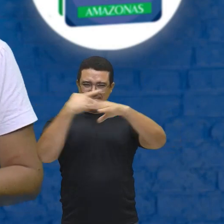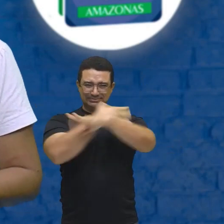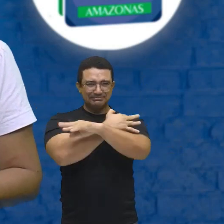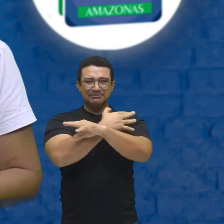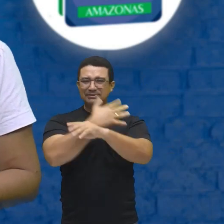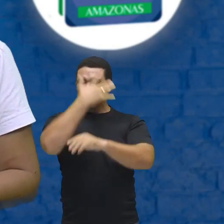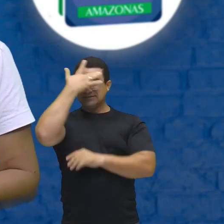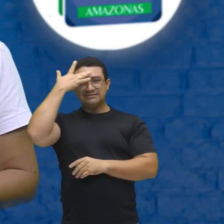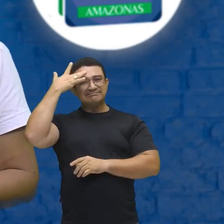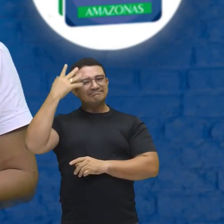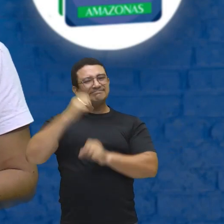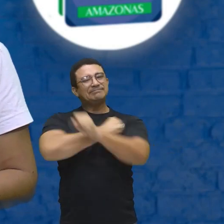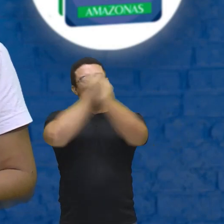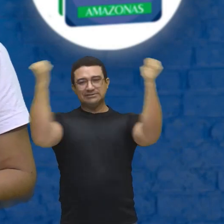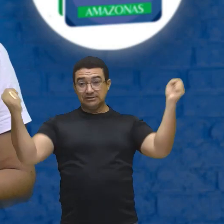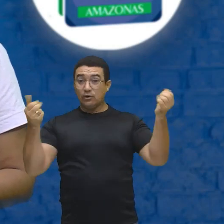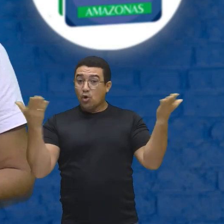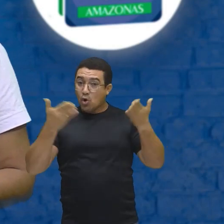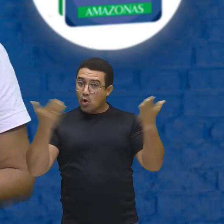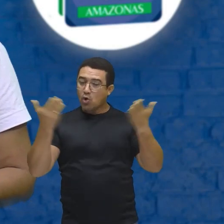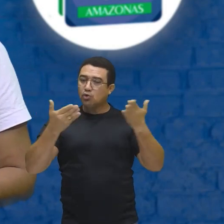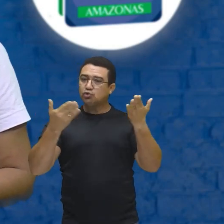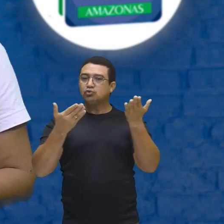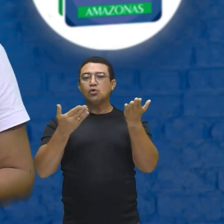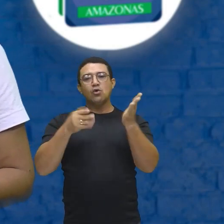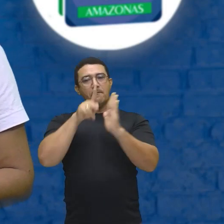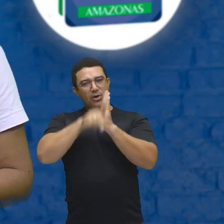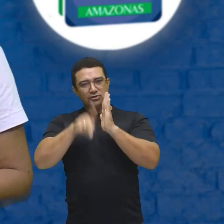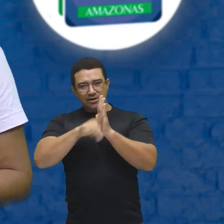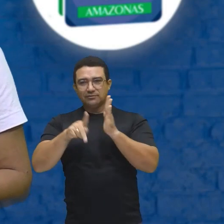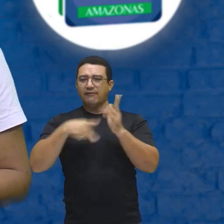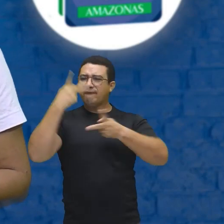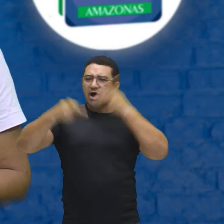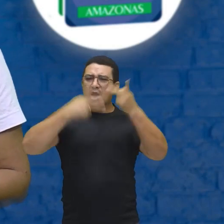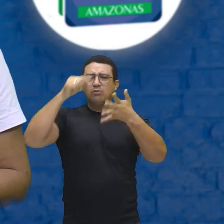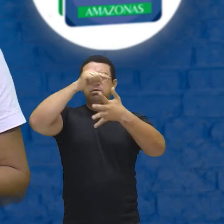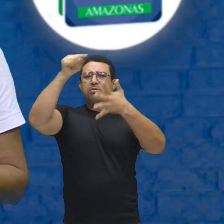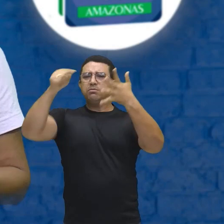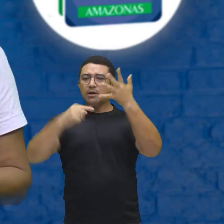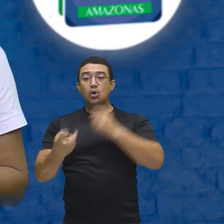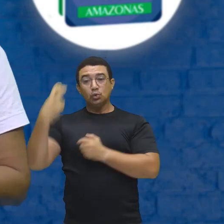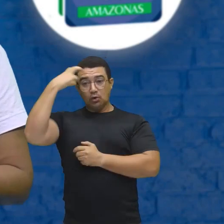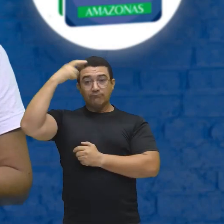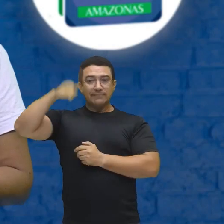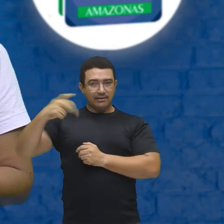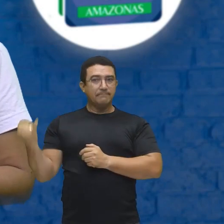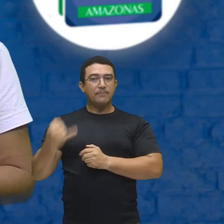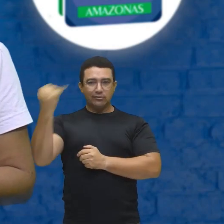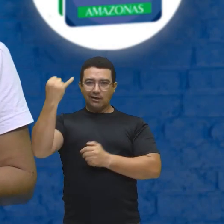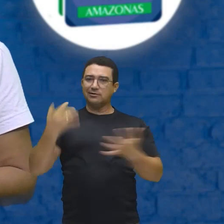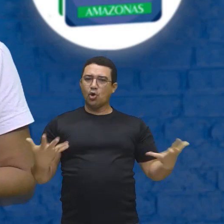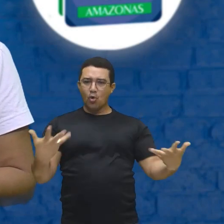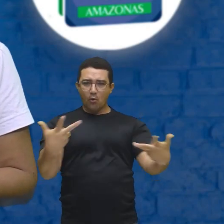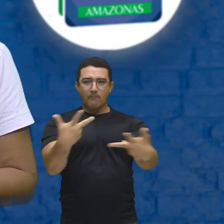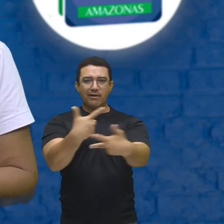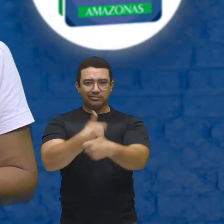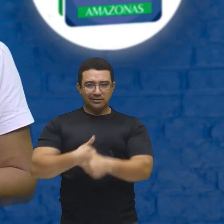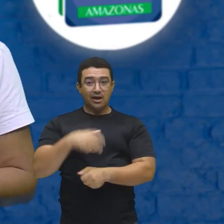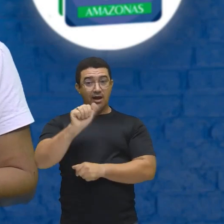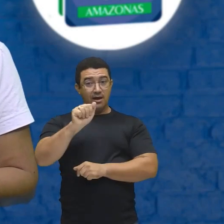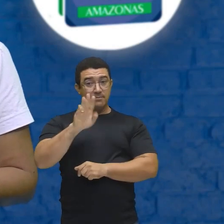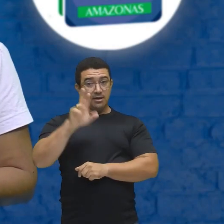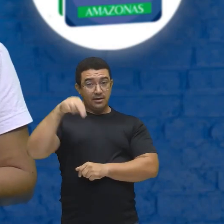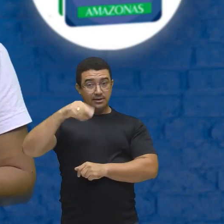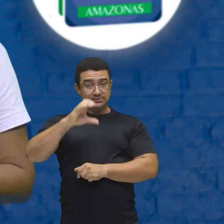de hoje vai falar sobre o repertório cultural. E é importante essa competência, que é uma competência geral da BNCC,